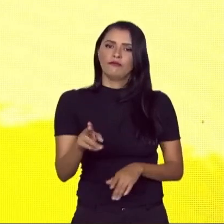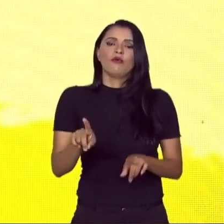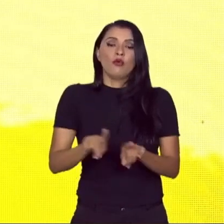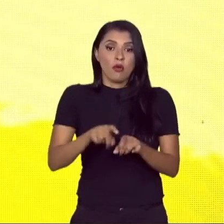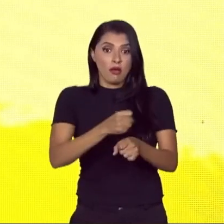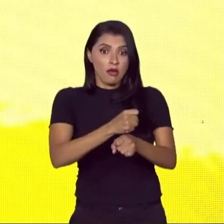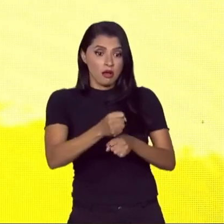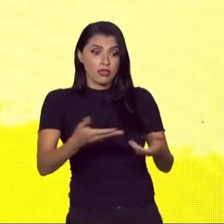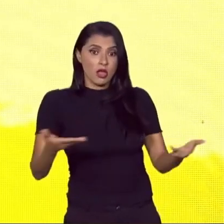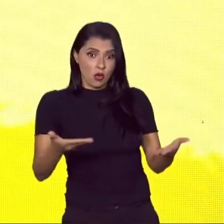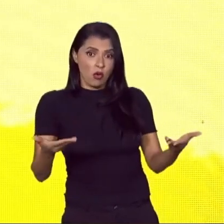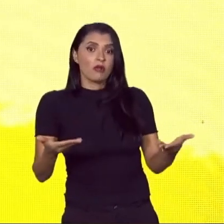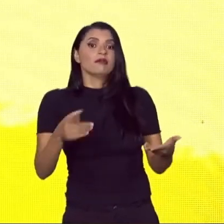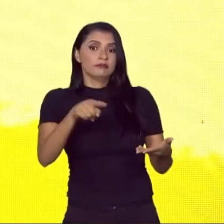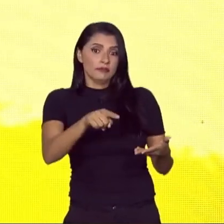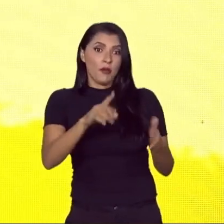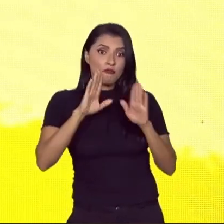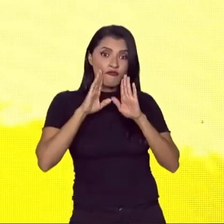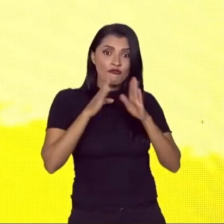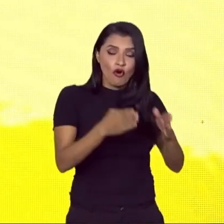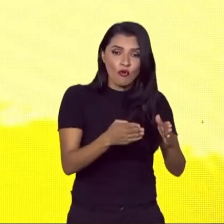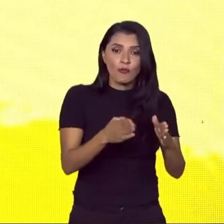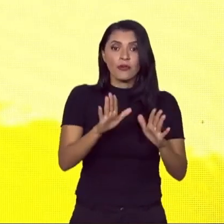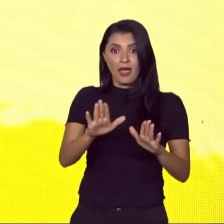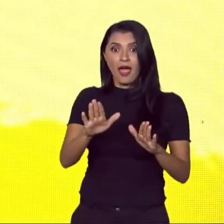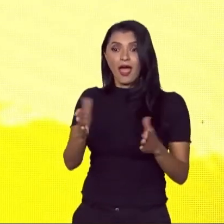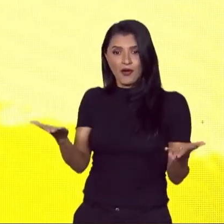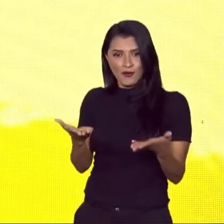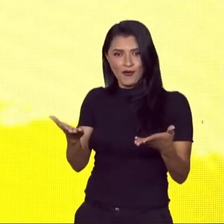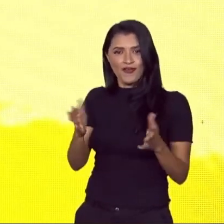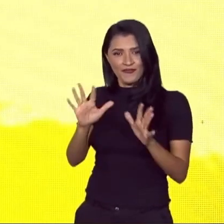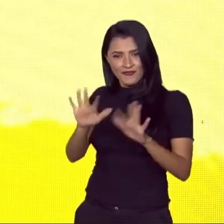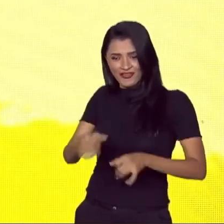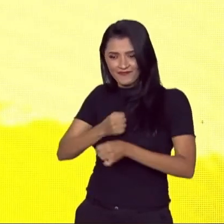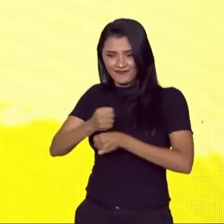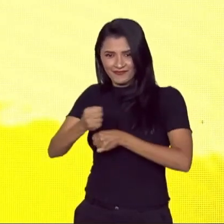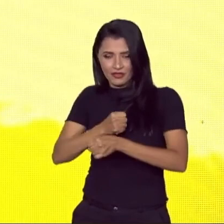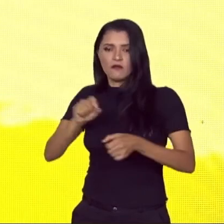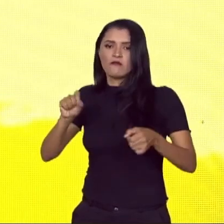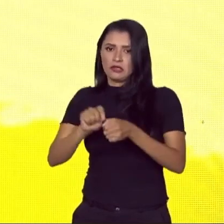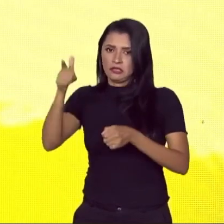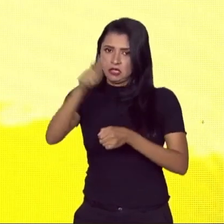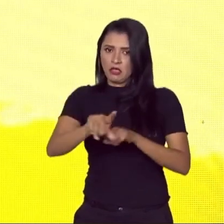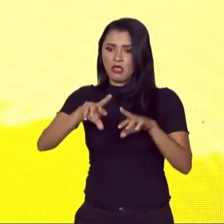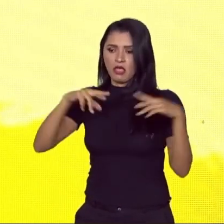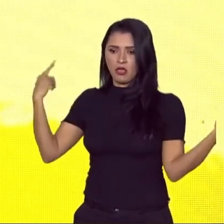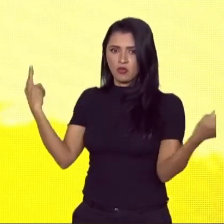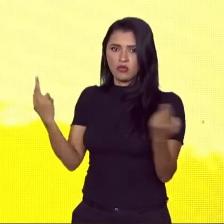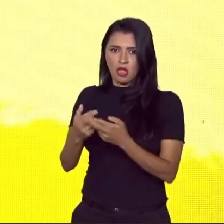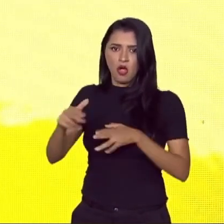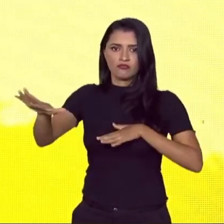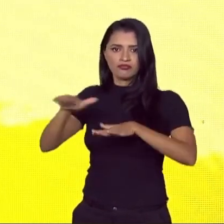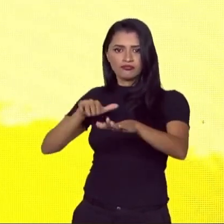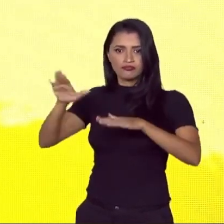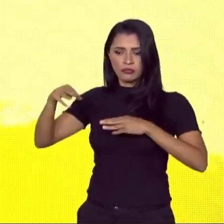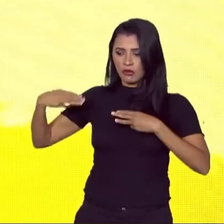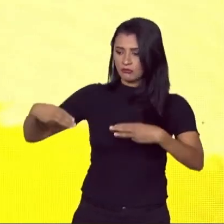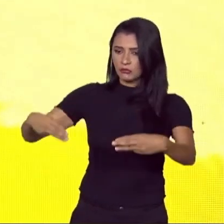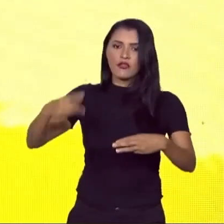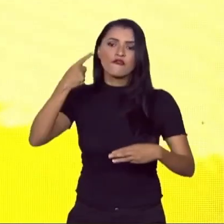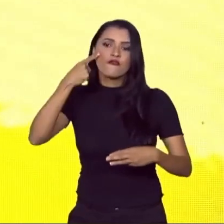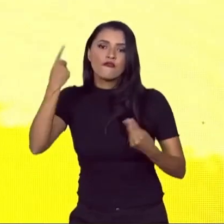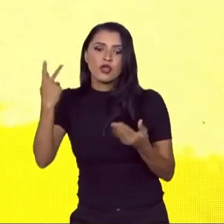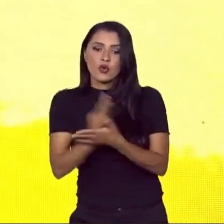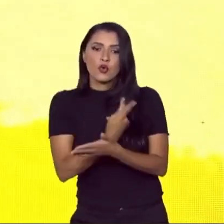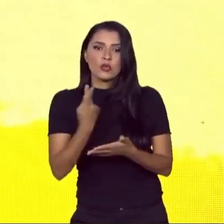para isso. Agora, no final do ano, eu vou fazer uma reunião do Ministério. Vamos ver o que aconteceu